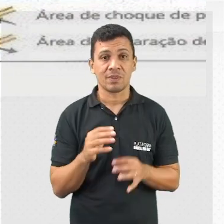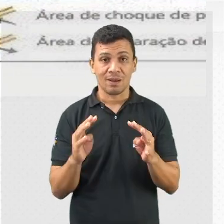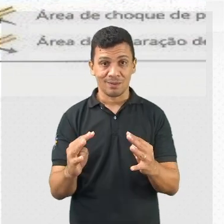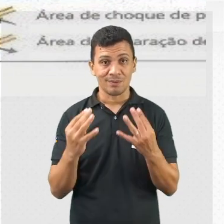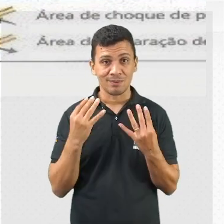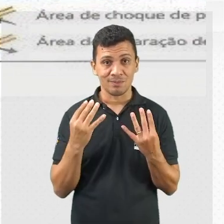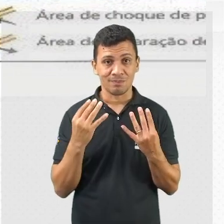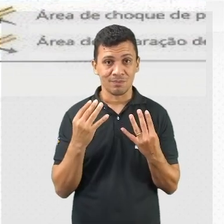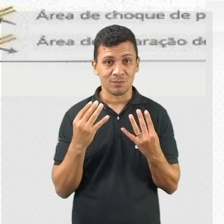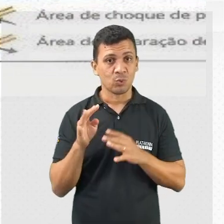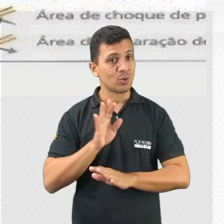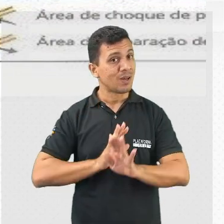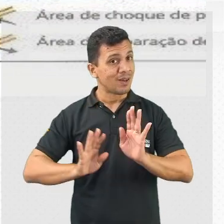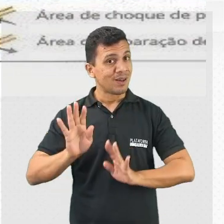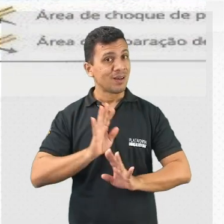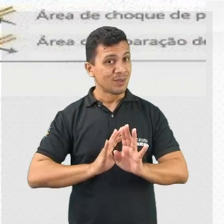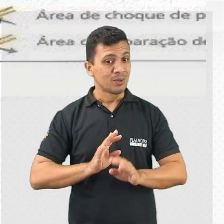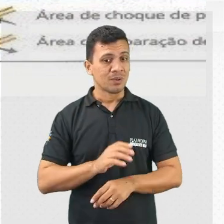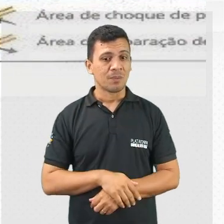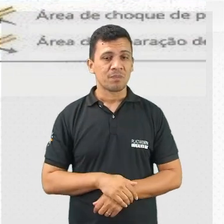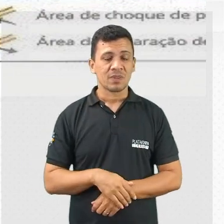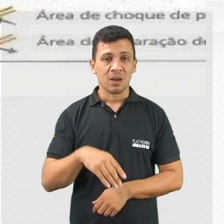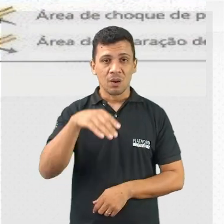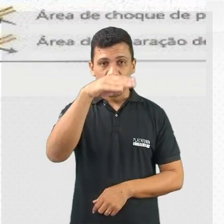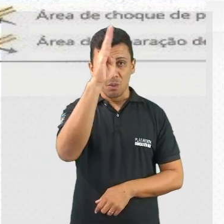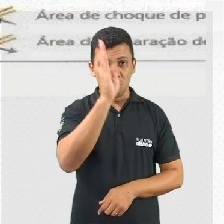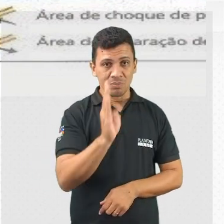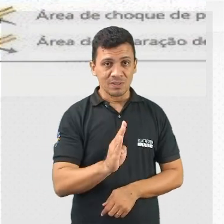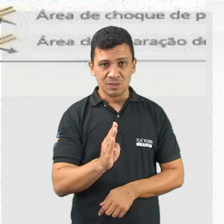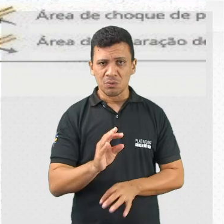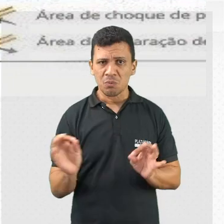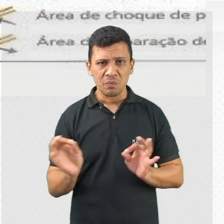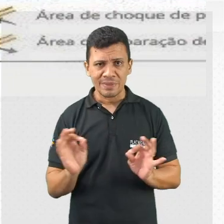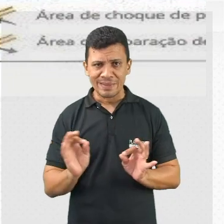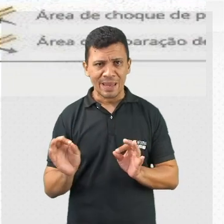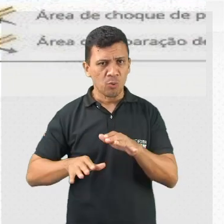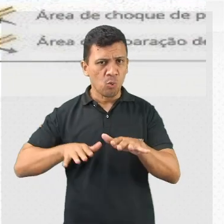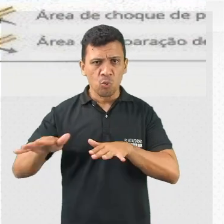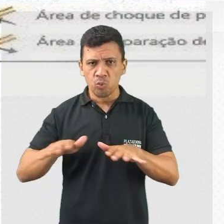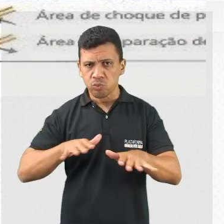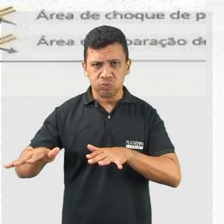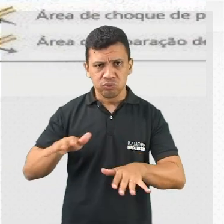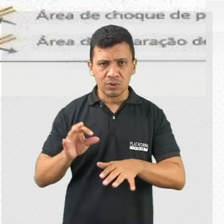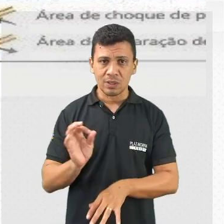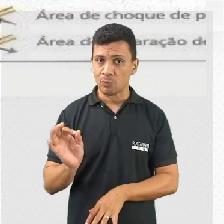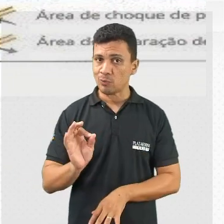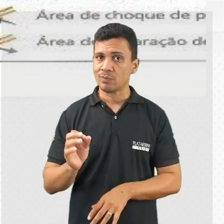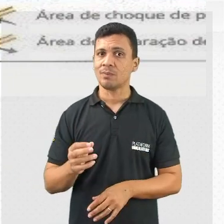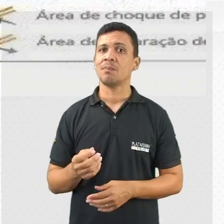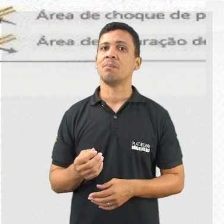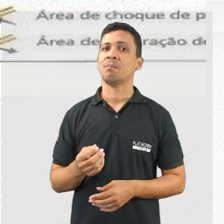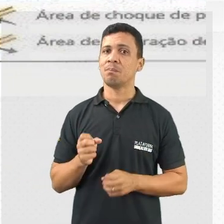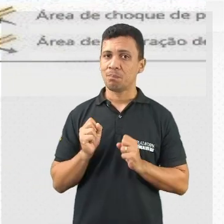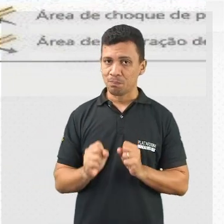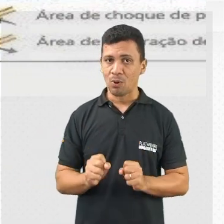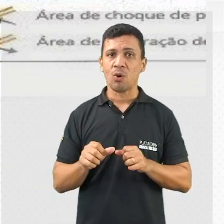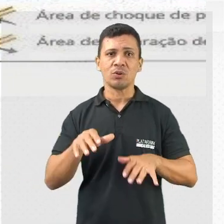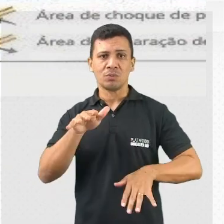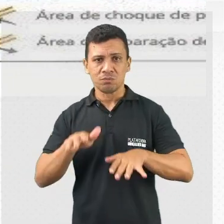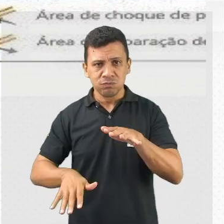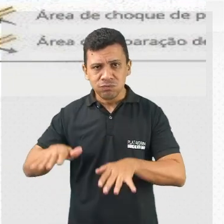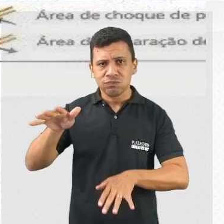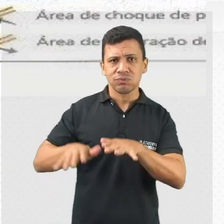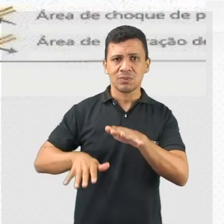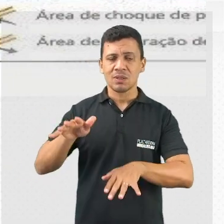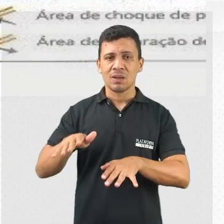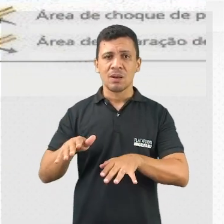meu querido estudante, cuidado com isso, está dizendo que o Brasil é um país que não pode sofrer terremotos, isso já é errado. O Brasil pode sim sofrer terremotos, mas